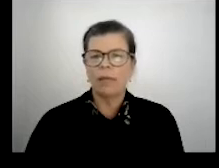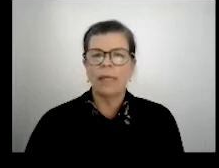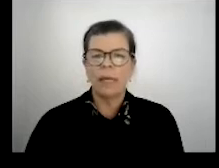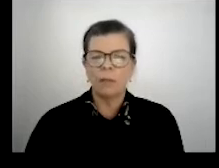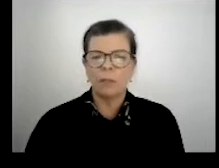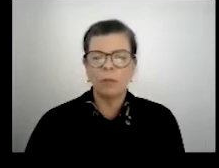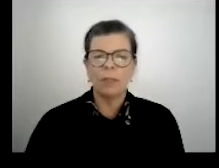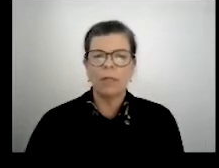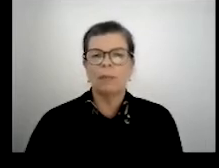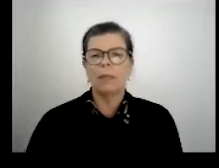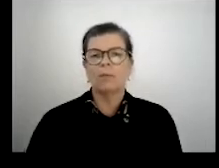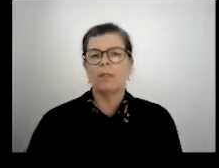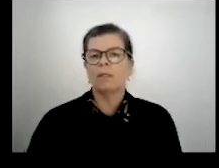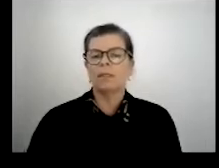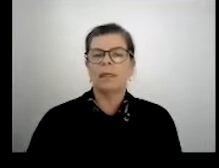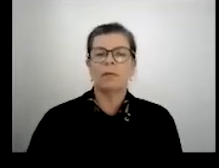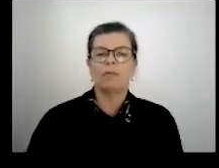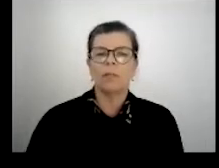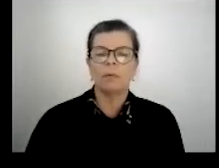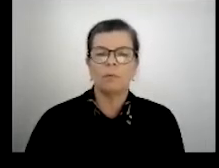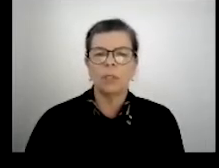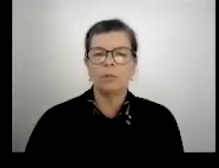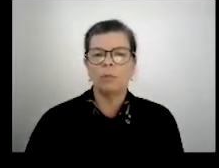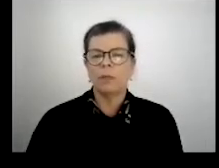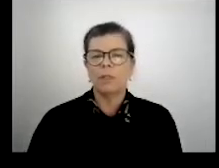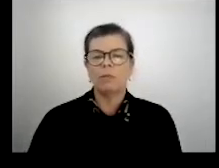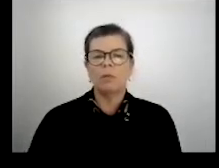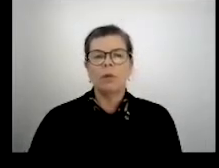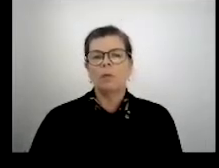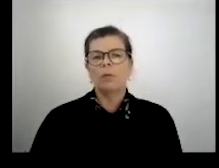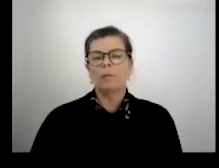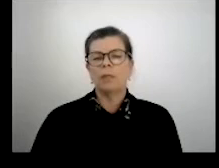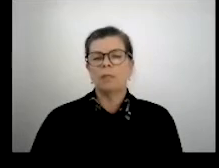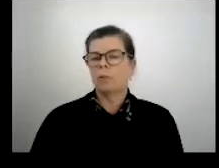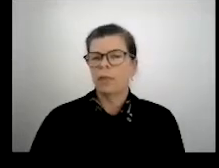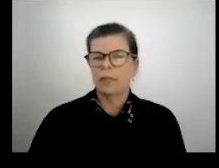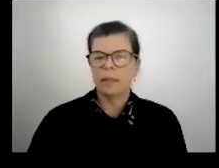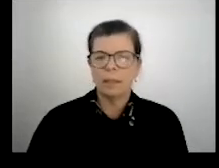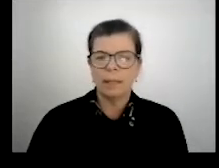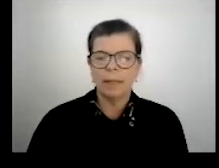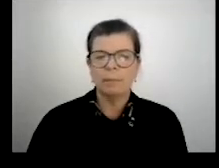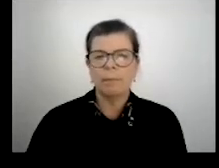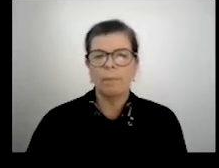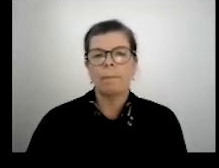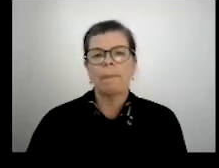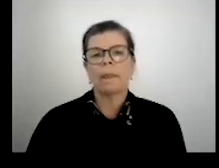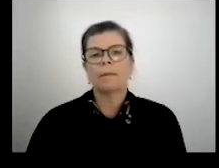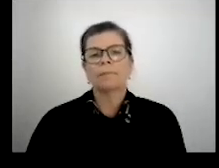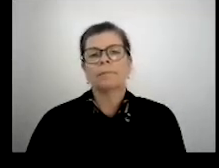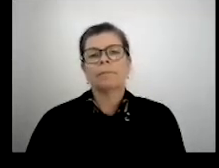revisto e avaliado esse ponto de sangramento, se necessário refazer um curativo compressivo, ou até mesmo torniquete se necessário.